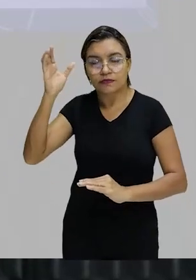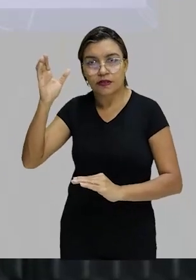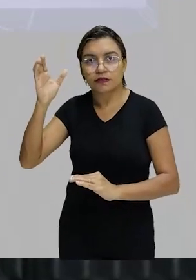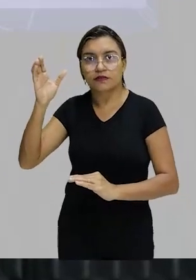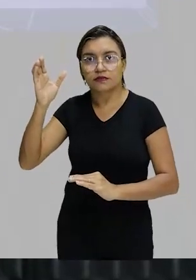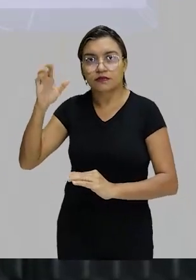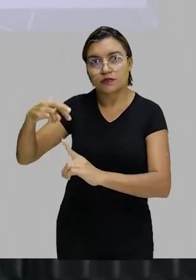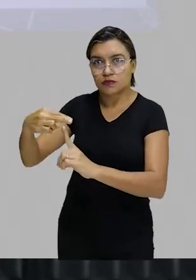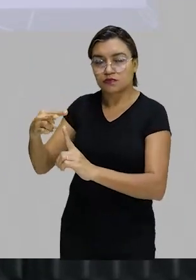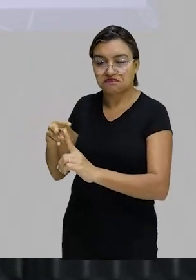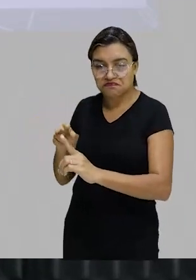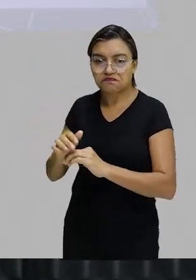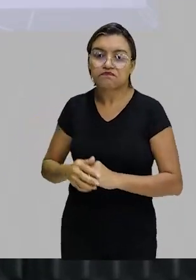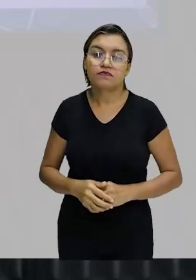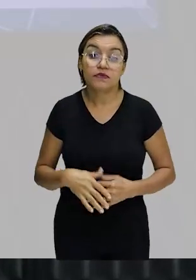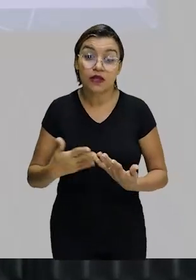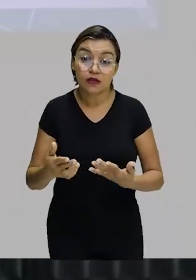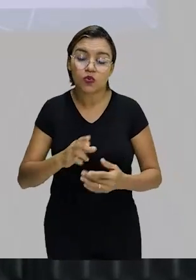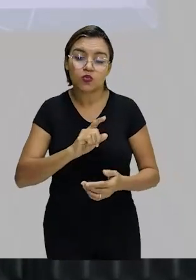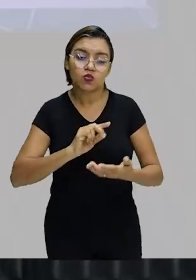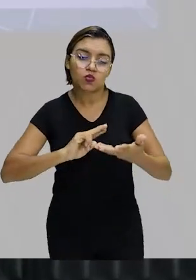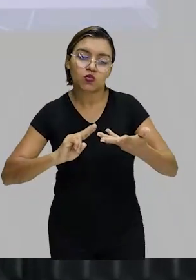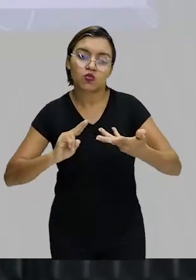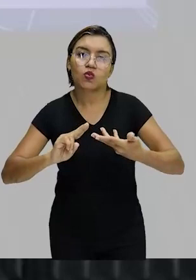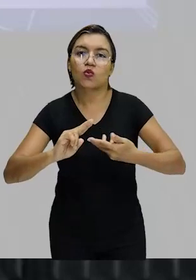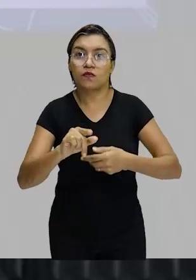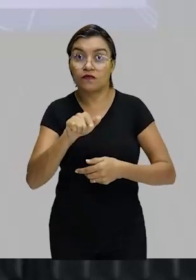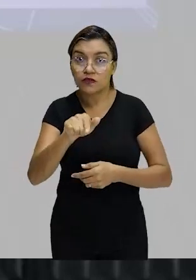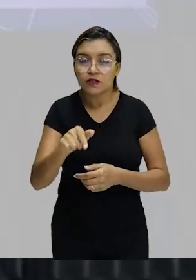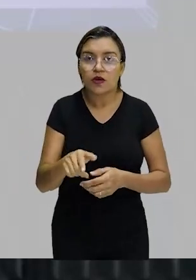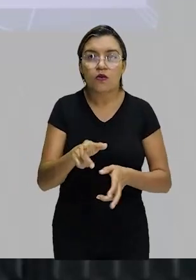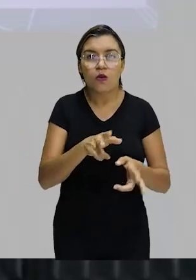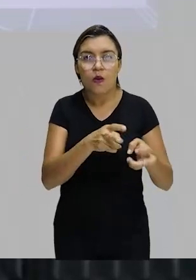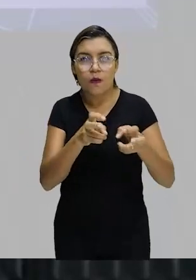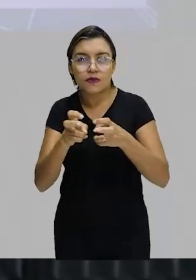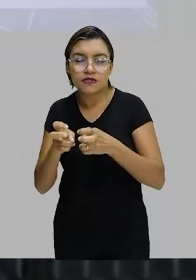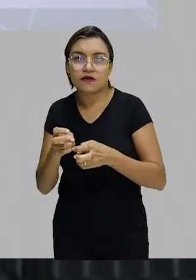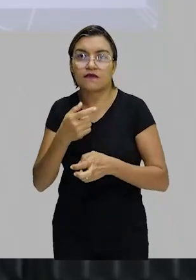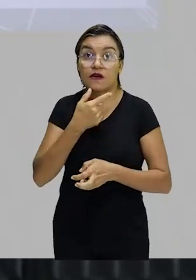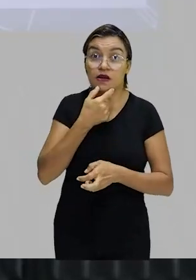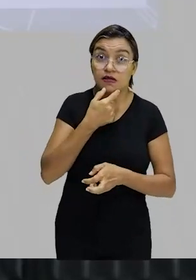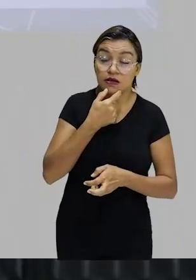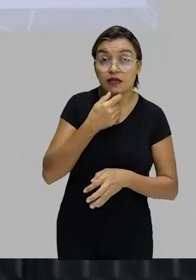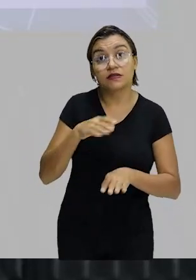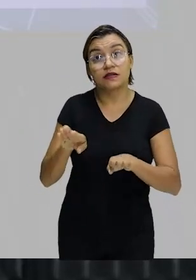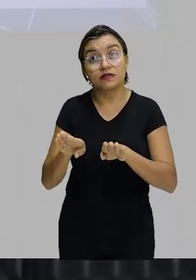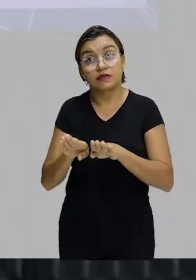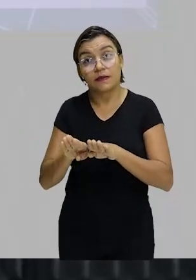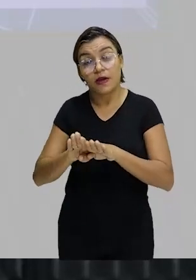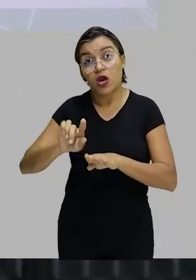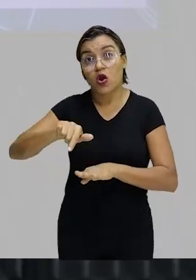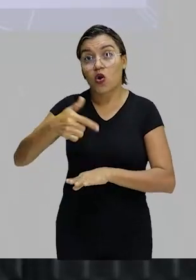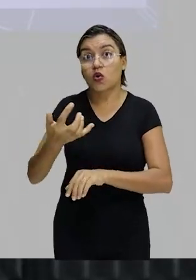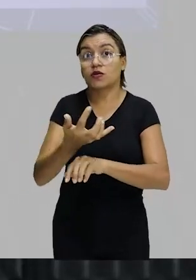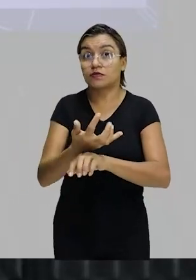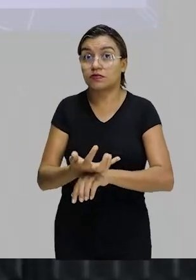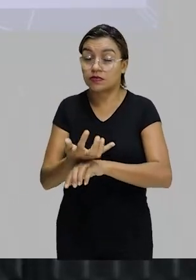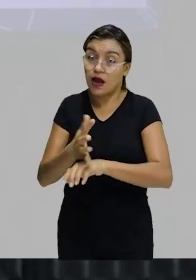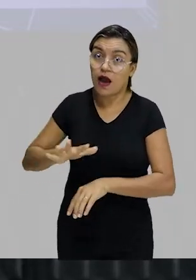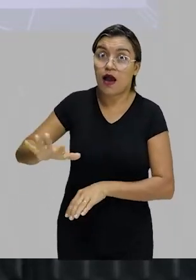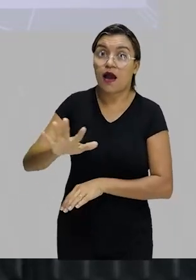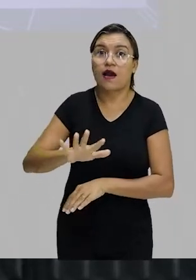Tá? Então, são nomenclaturas que vocês podem vir a observar, tanto na língua inglesa quanto em outras disciplinas e em